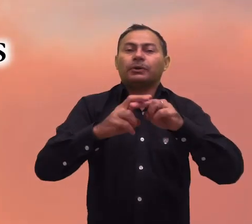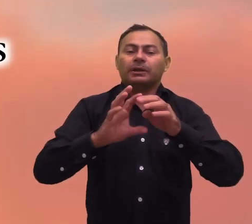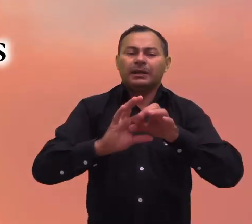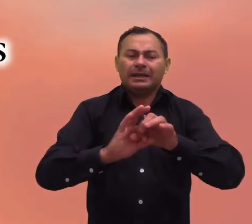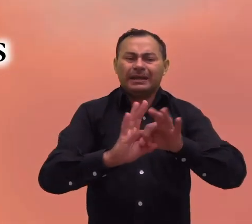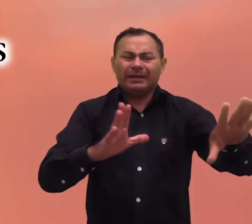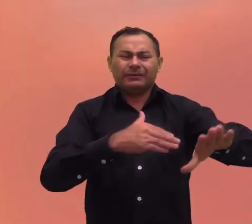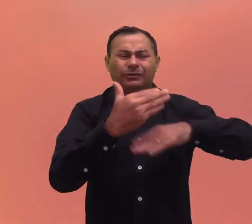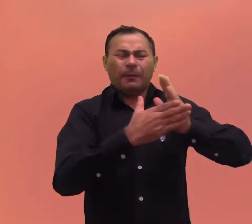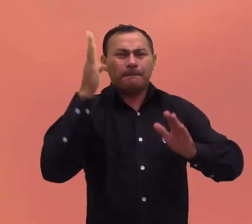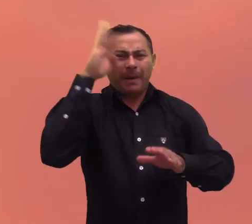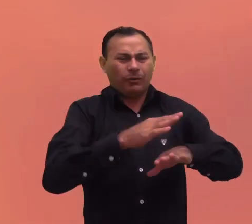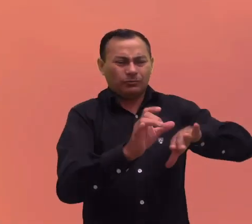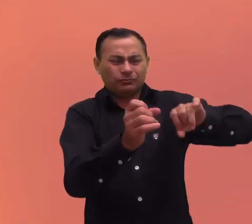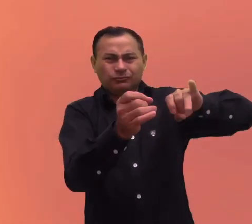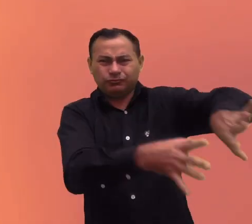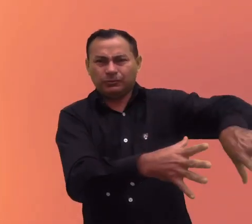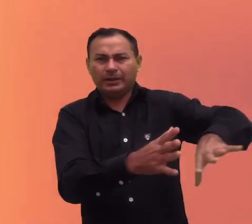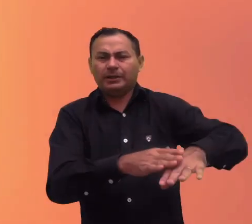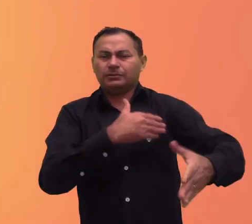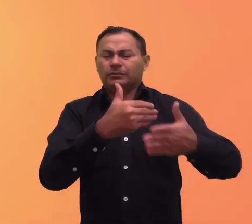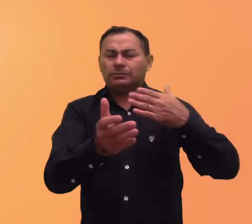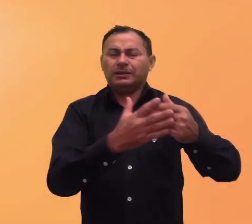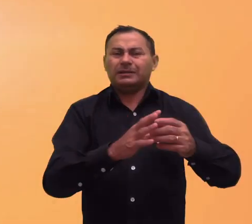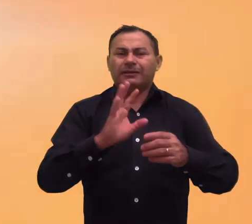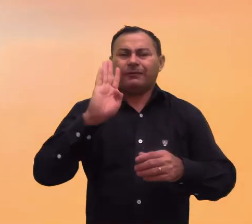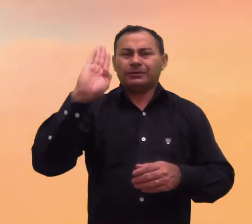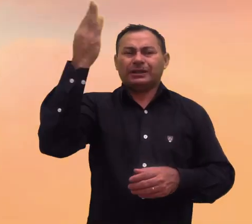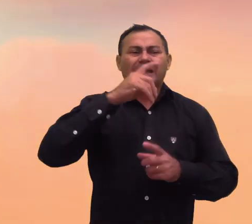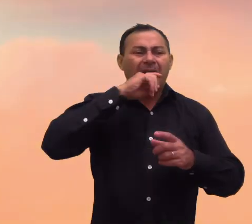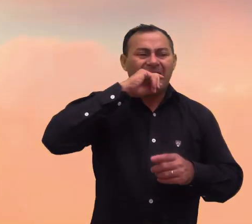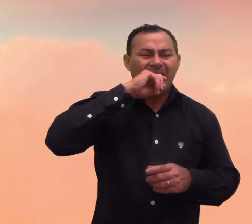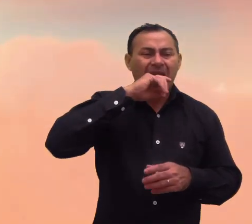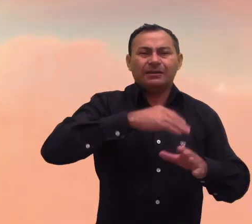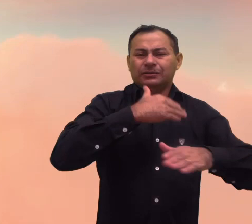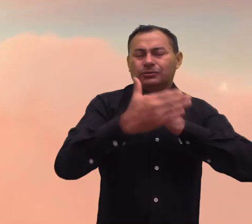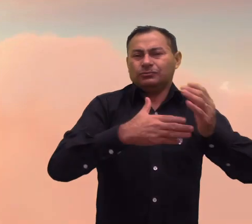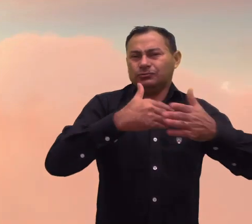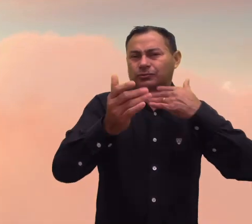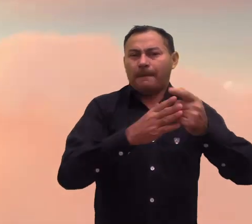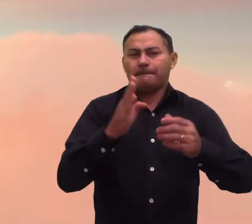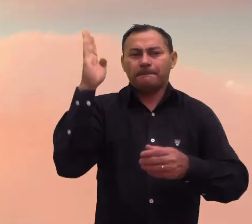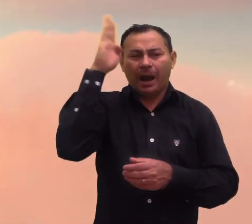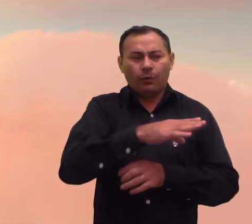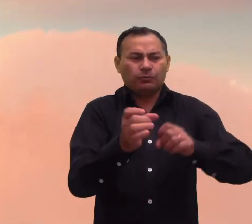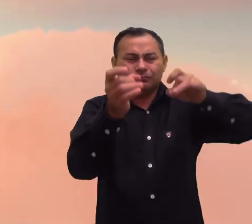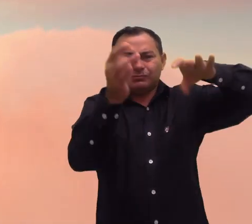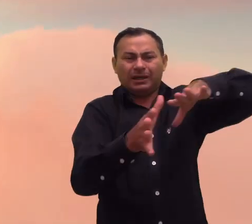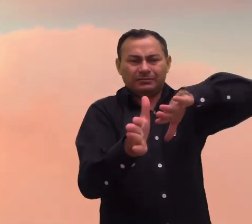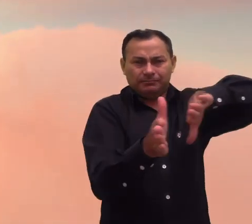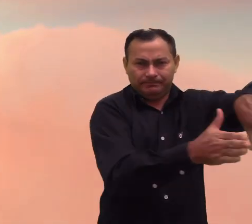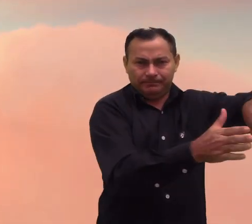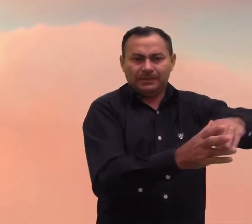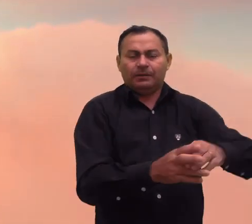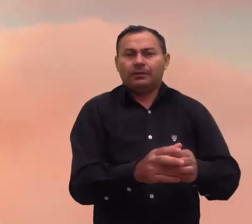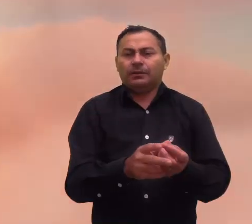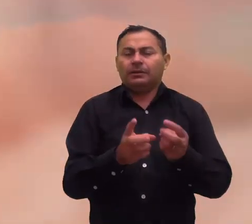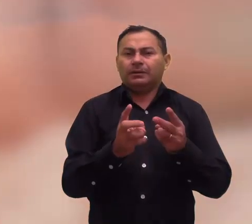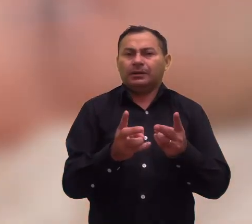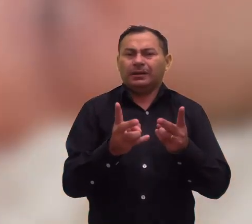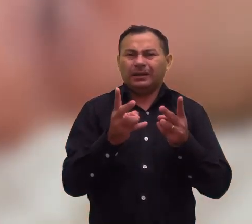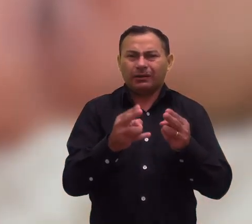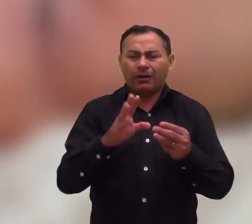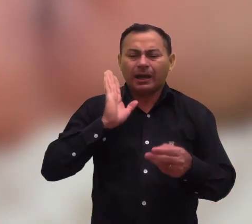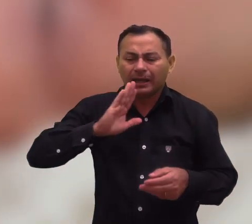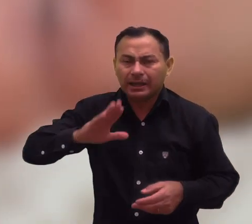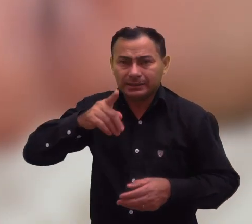anunciada. Portanto, livrem-se de toda maldade e de todo engano, hipocrisia, inveja e toda espécie de maledicência.